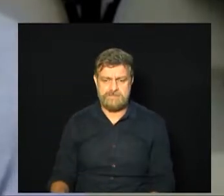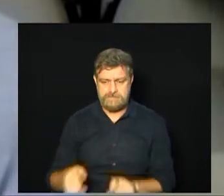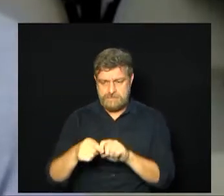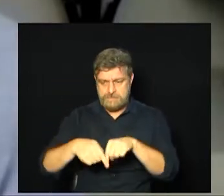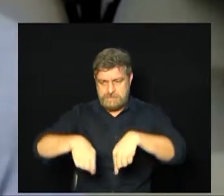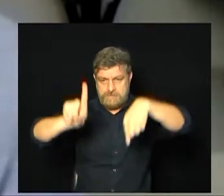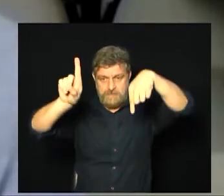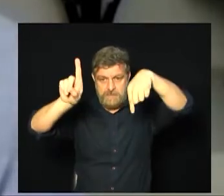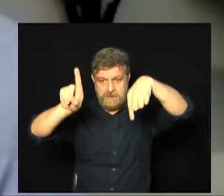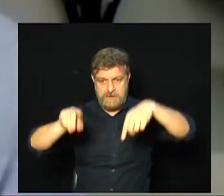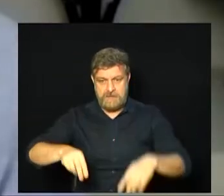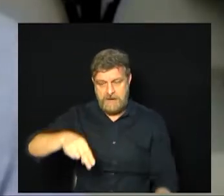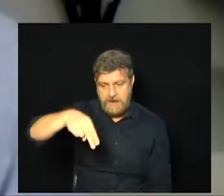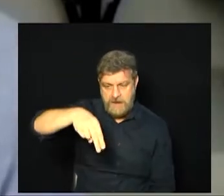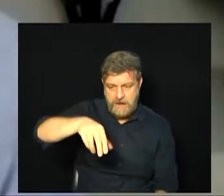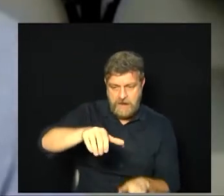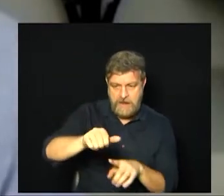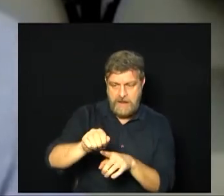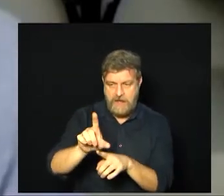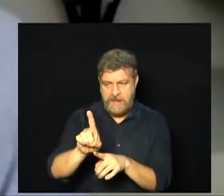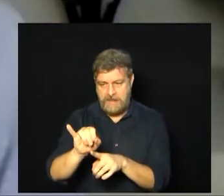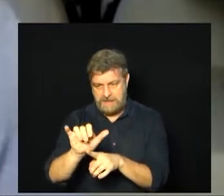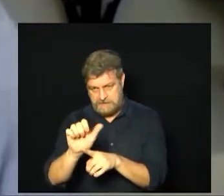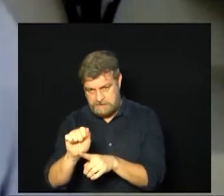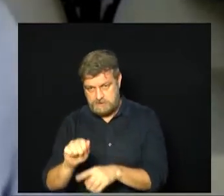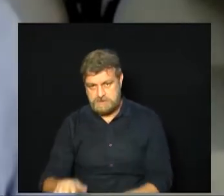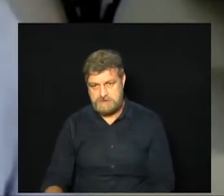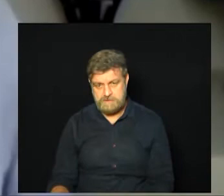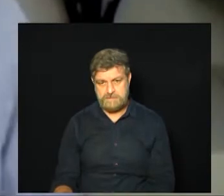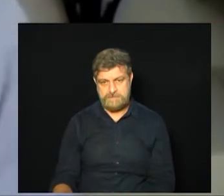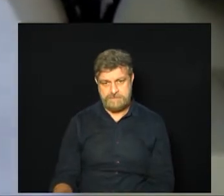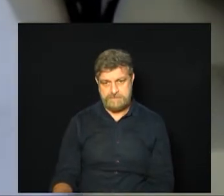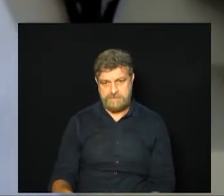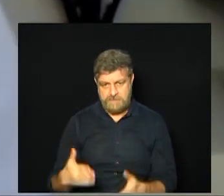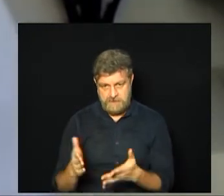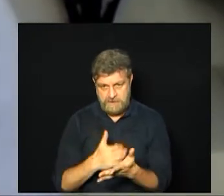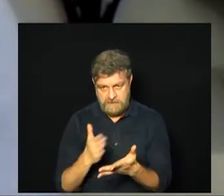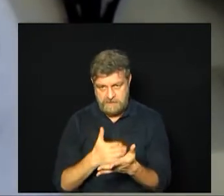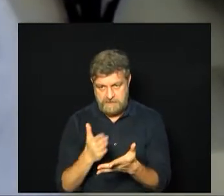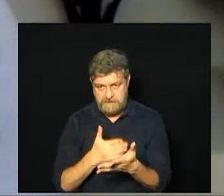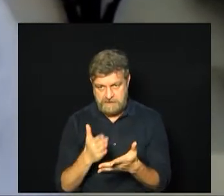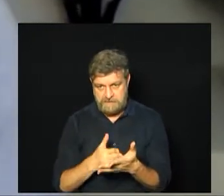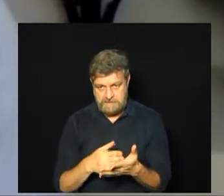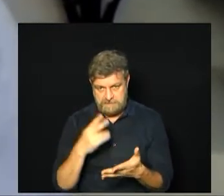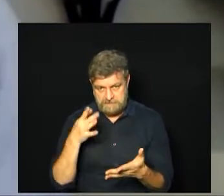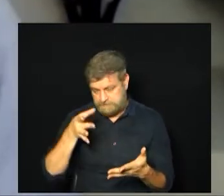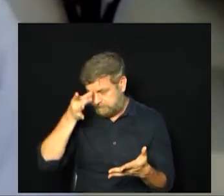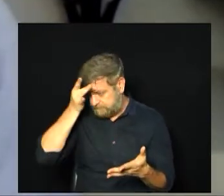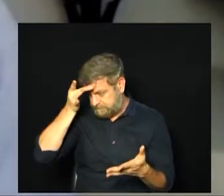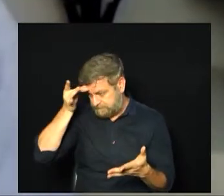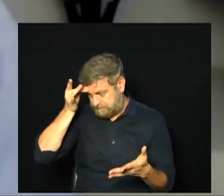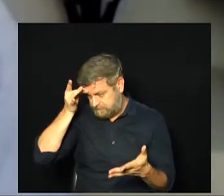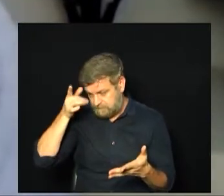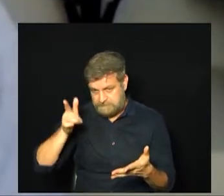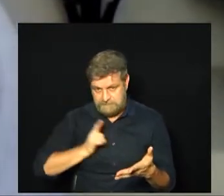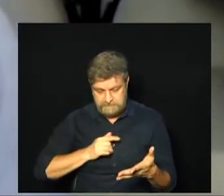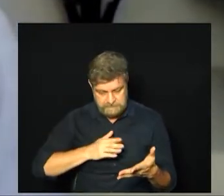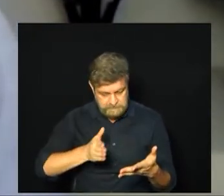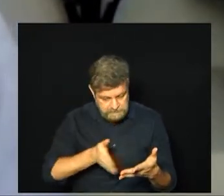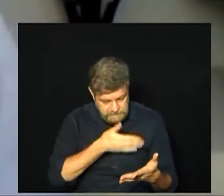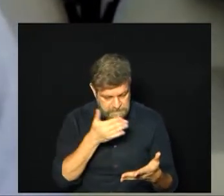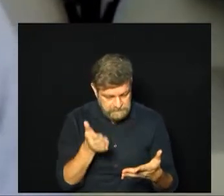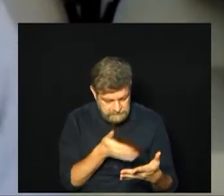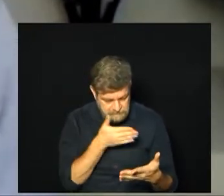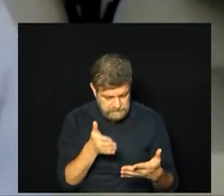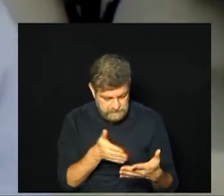na ginástica artística. Brilhante. Cito, vou até pegar o livro aqui, porque por favor, de cabeça assim, né, a gente vai na sequência